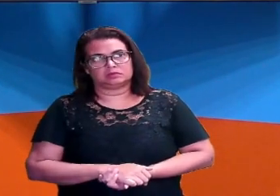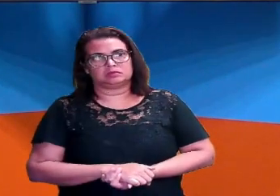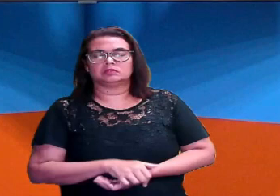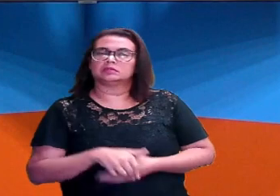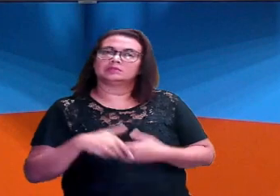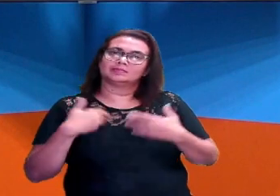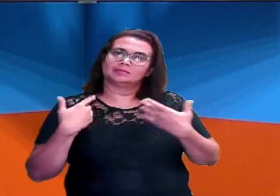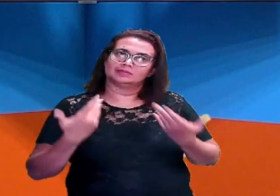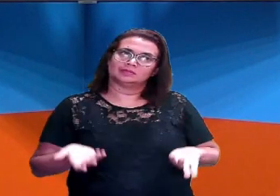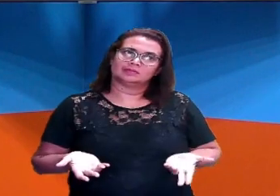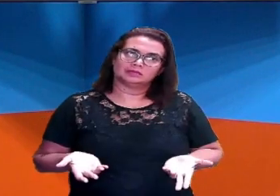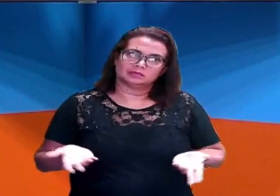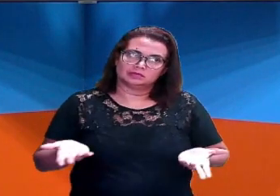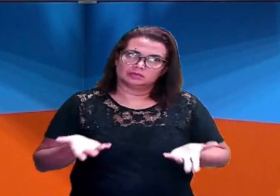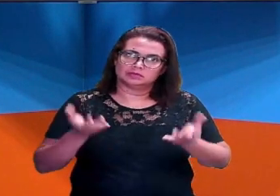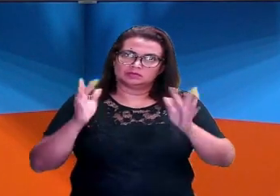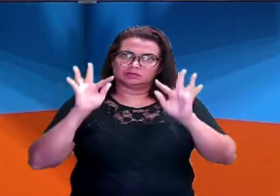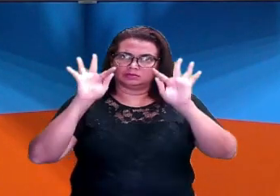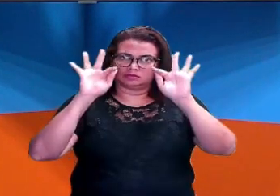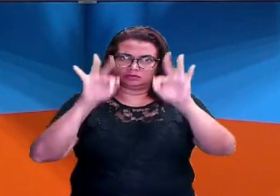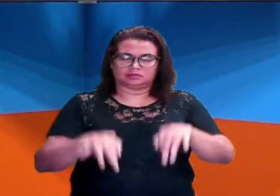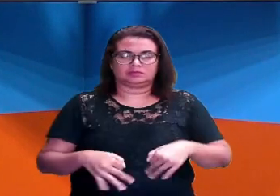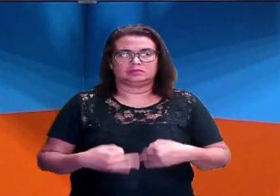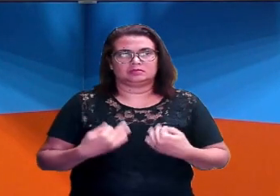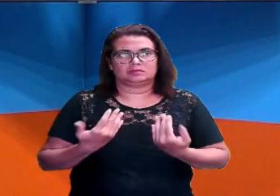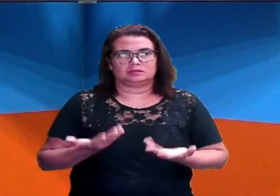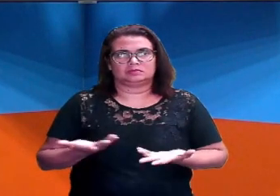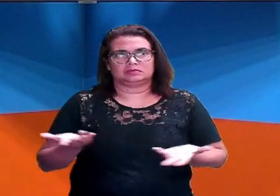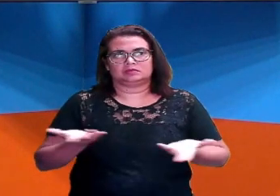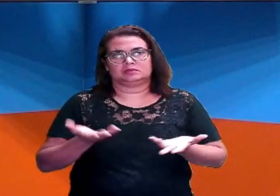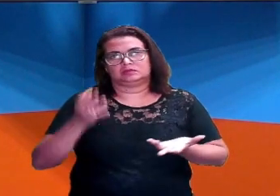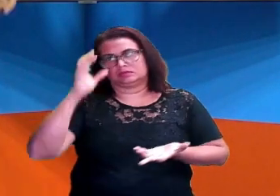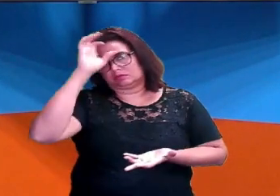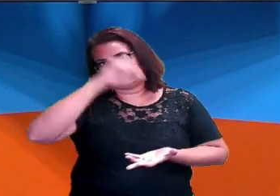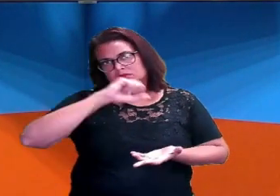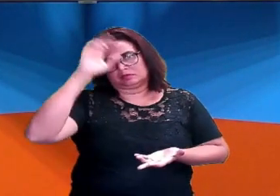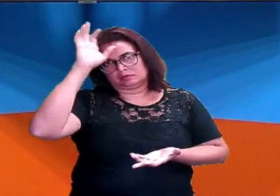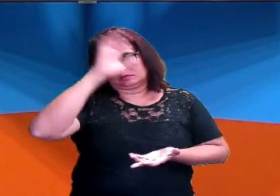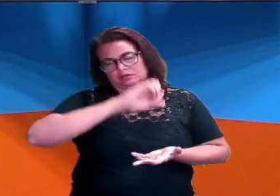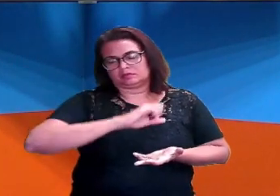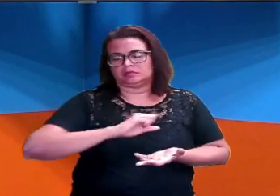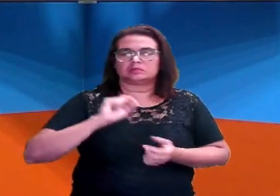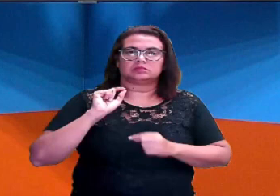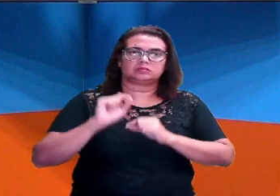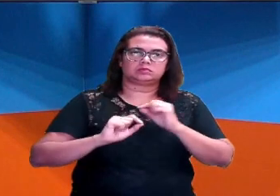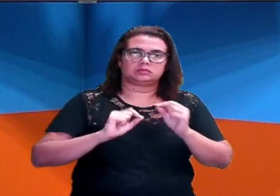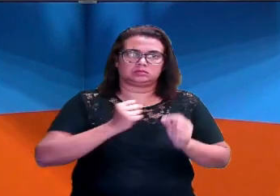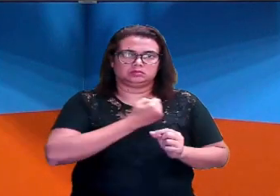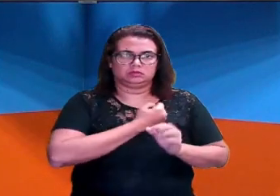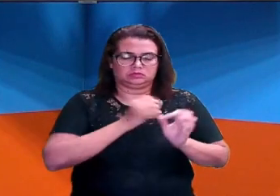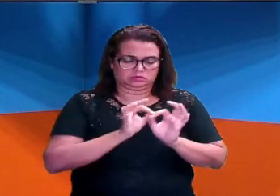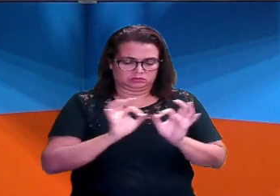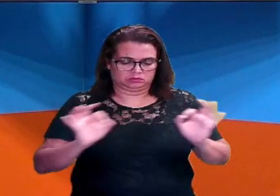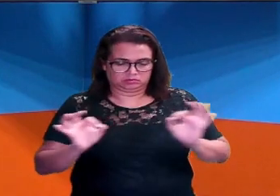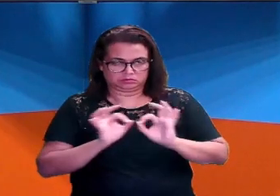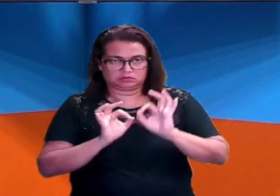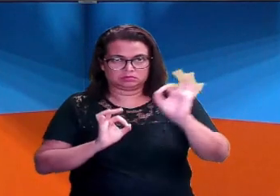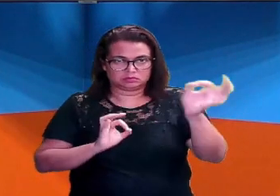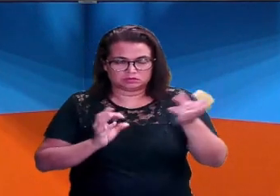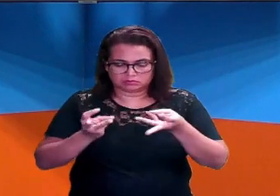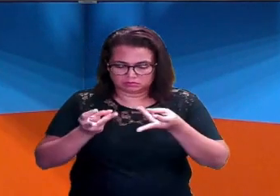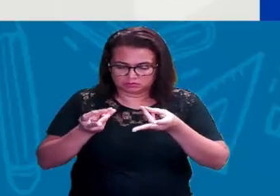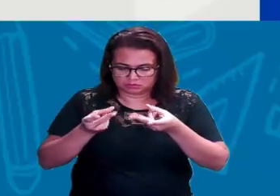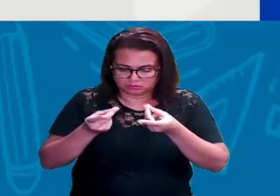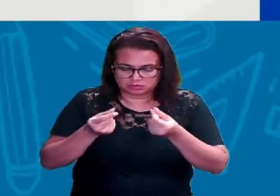Então, finalizamos a aula de hoje. E hoje aprendemos que grandeza é tudo aquilo que pode ser contado e medido.